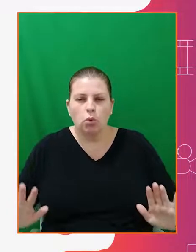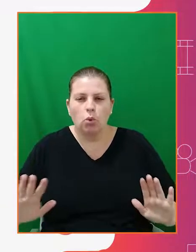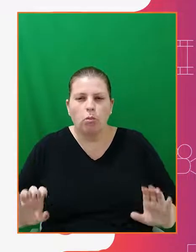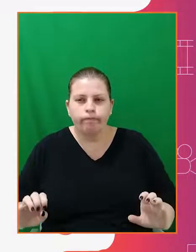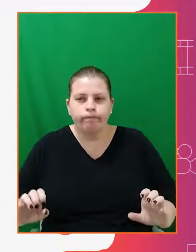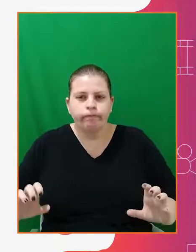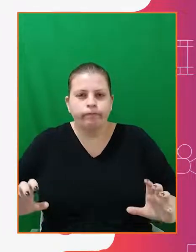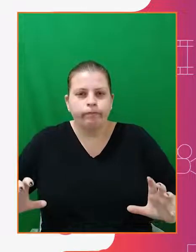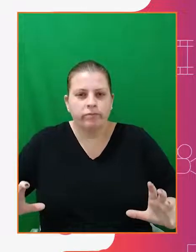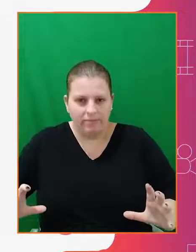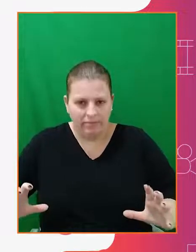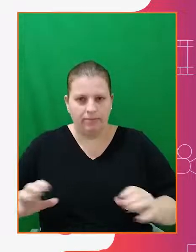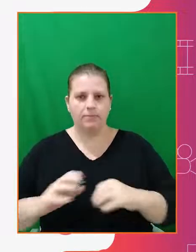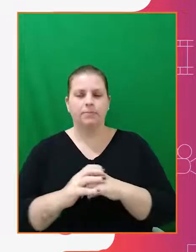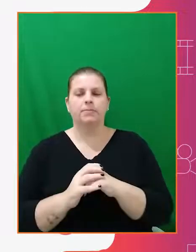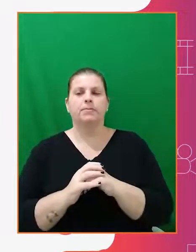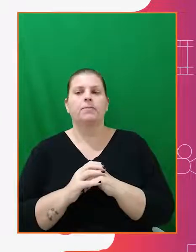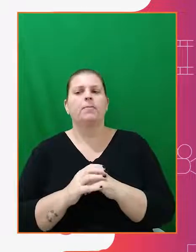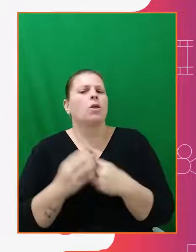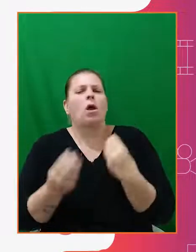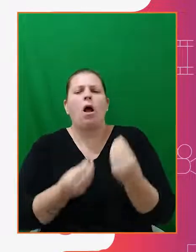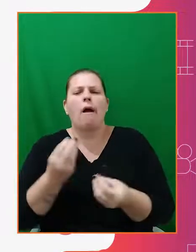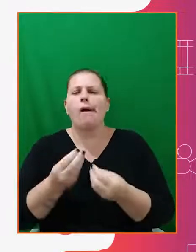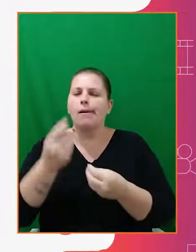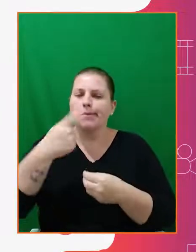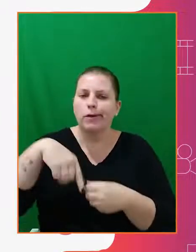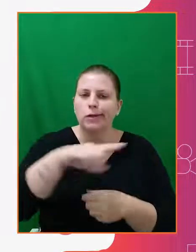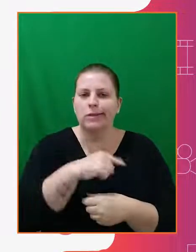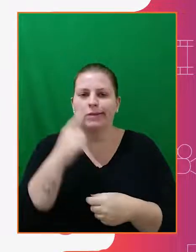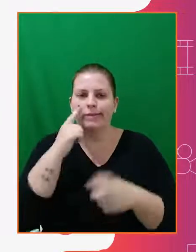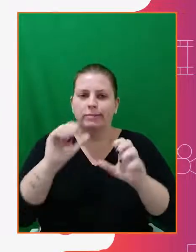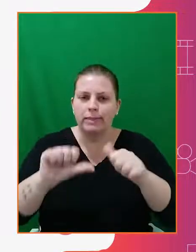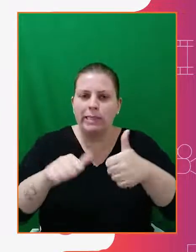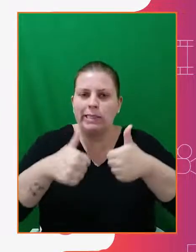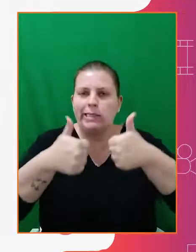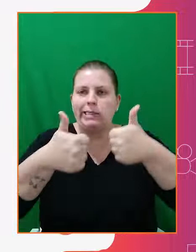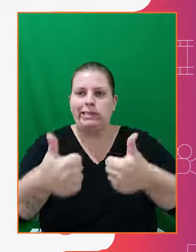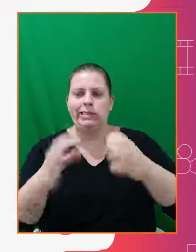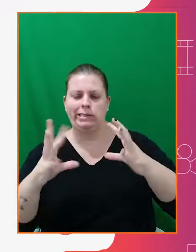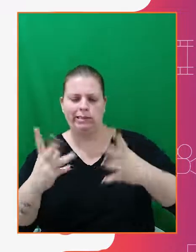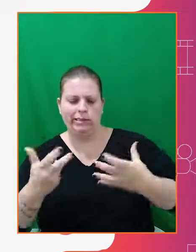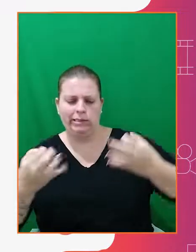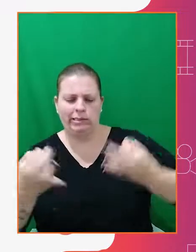volume. Mas como a gente pode trabalhar para aperfeiçoar as achuras?